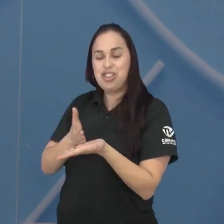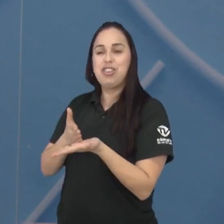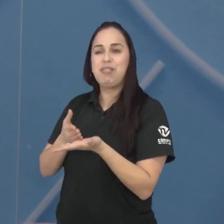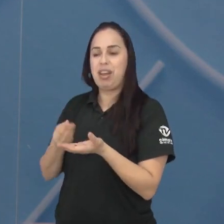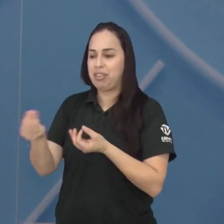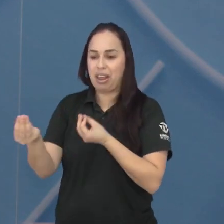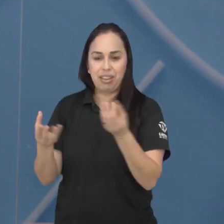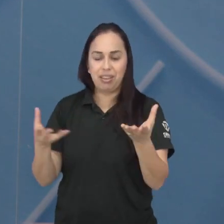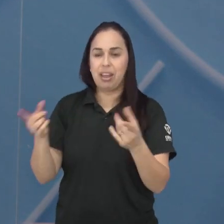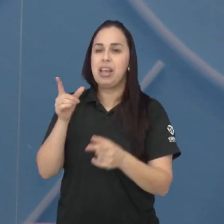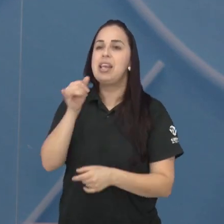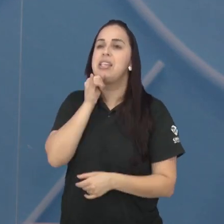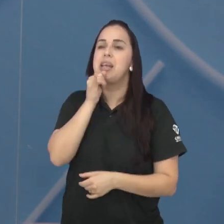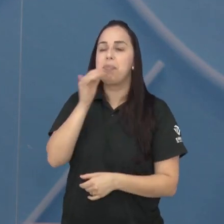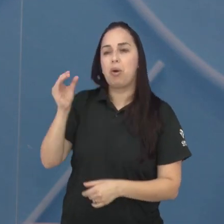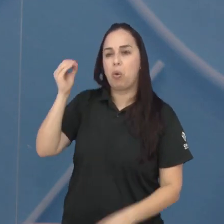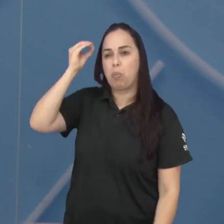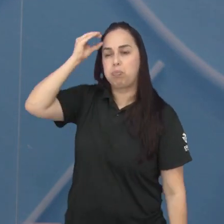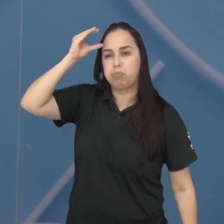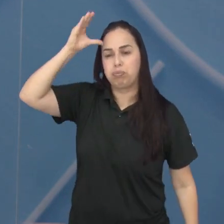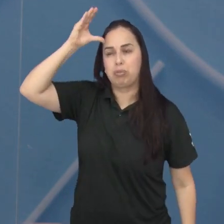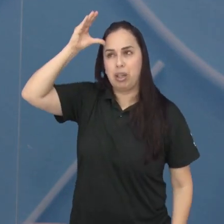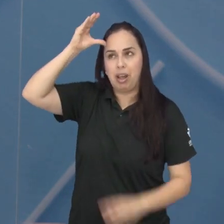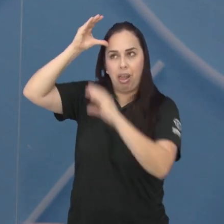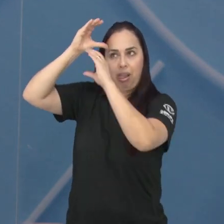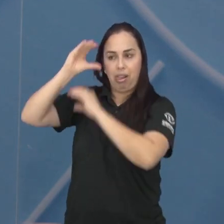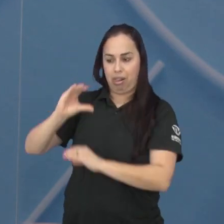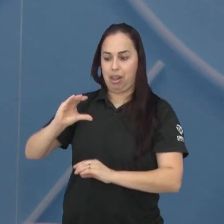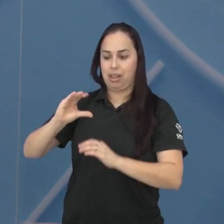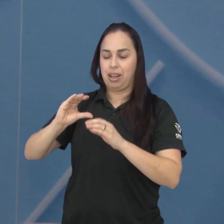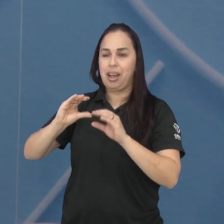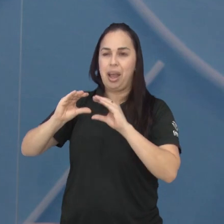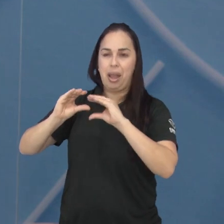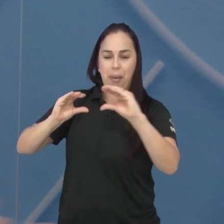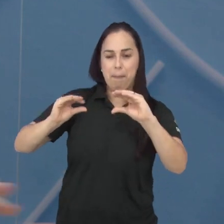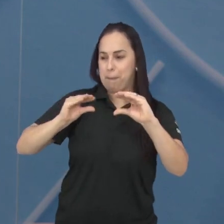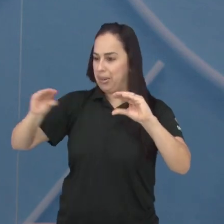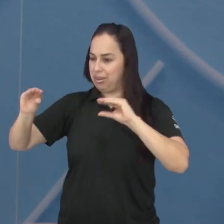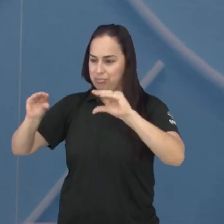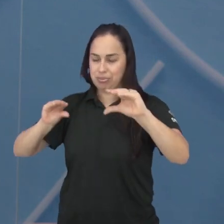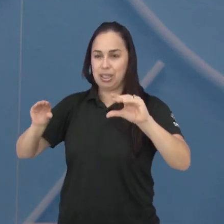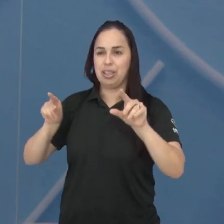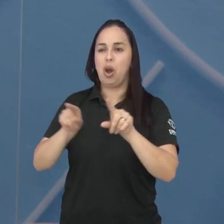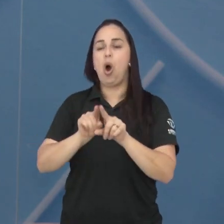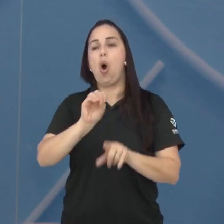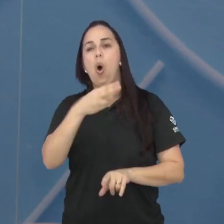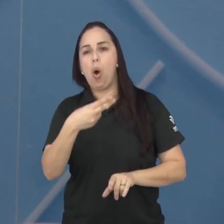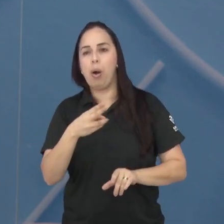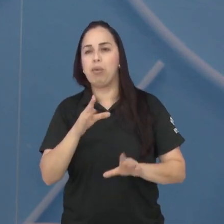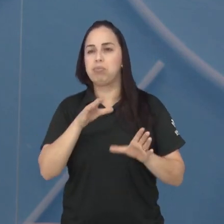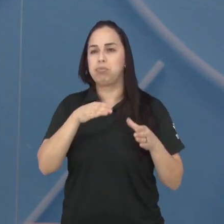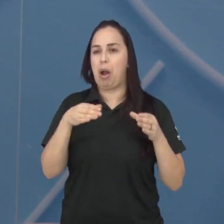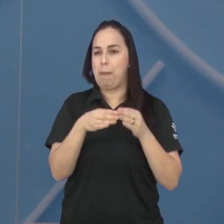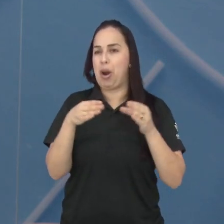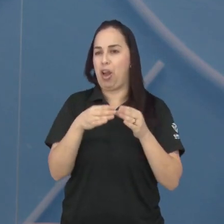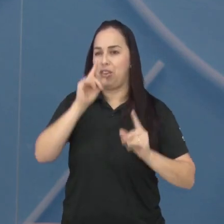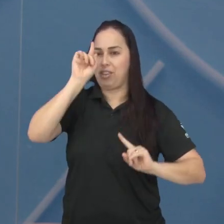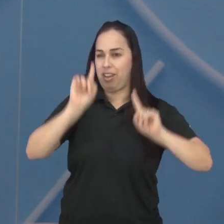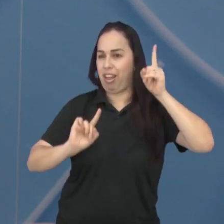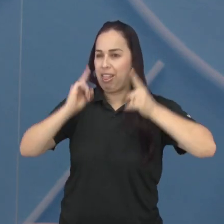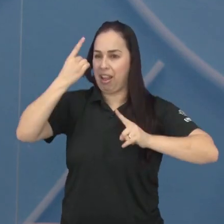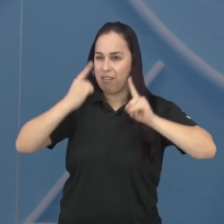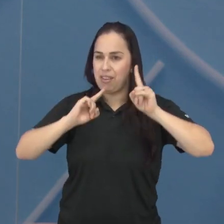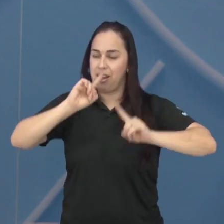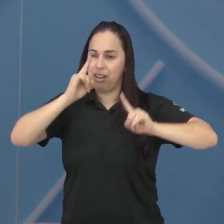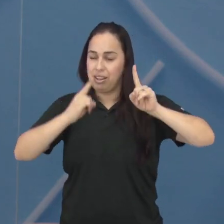o conhecimento, mesmo que seja um grupo de conversa, uma bloco de carnaval que a gente faz, sabe? Qualquer